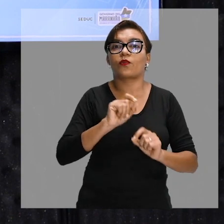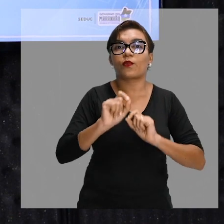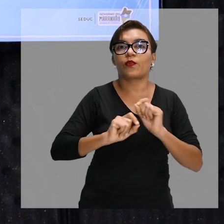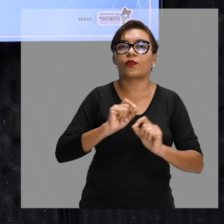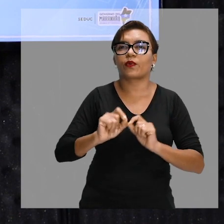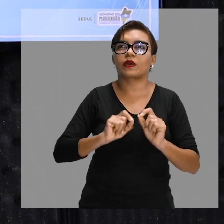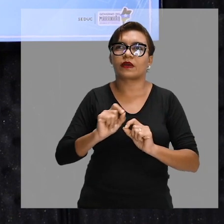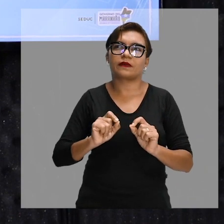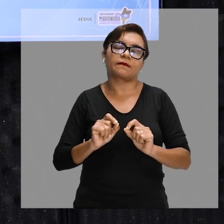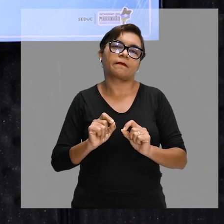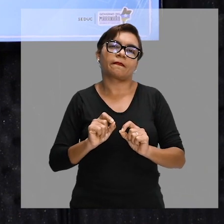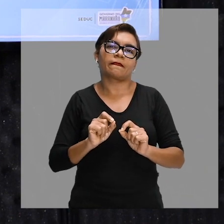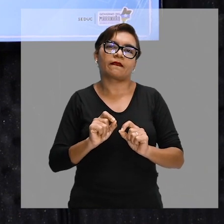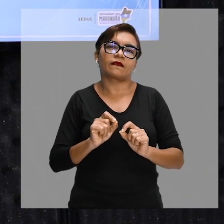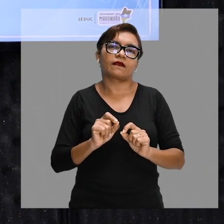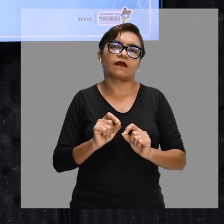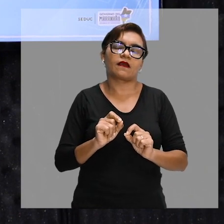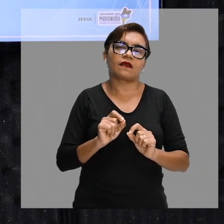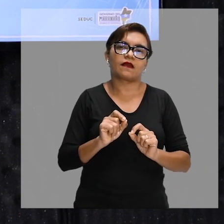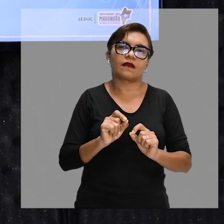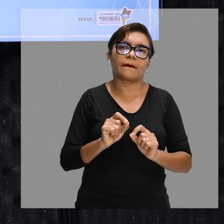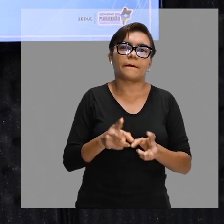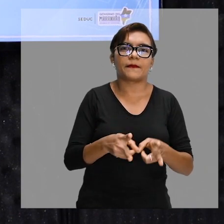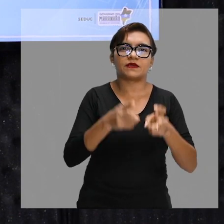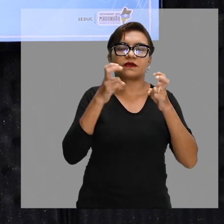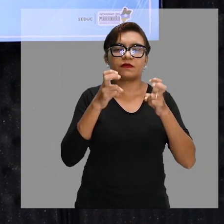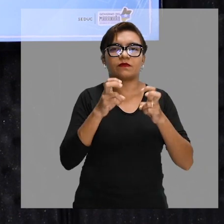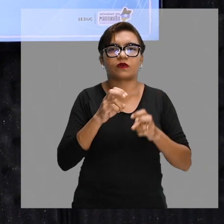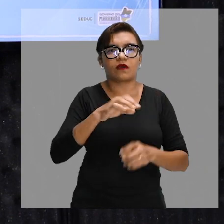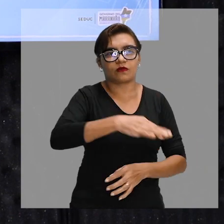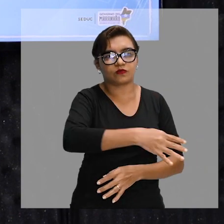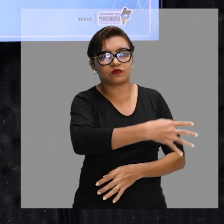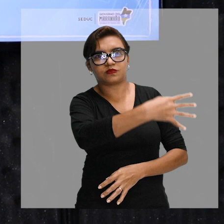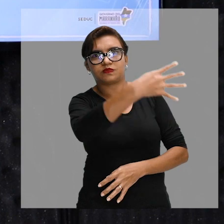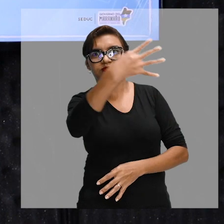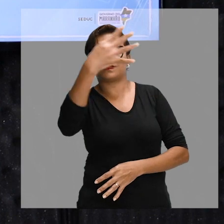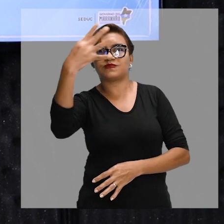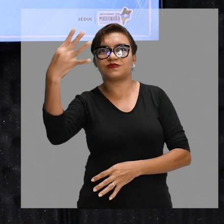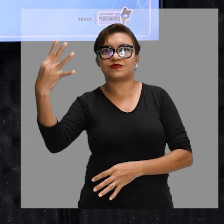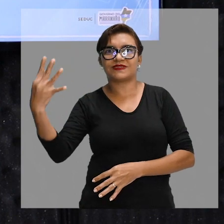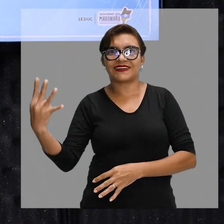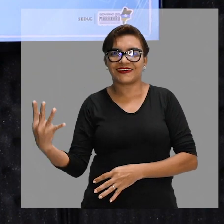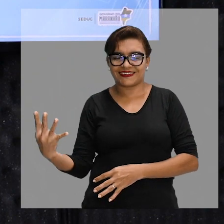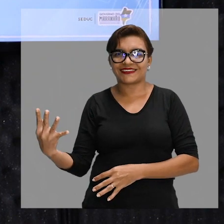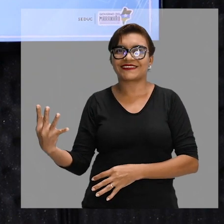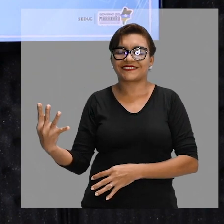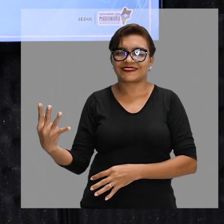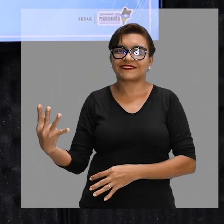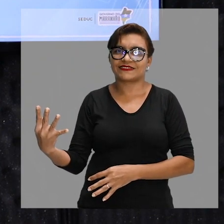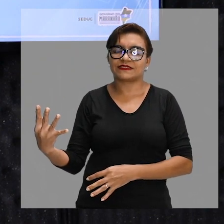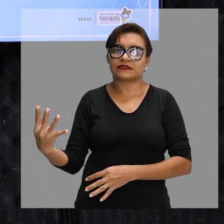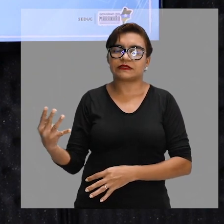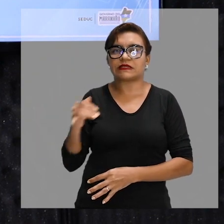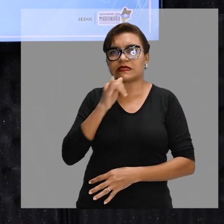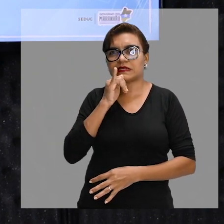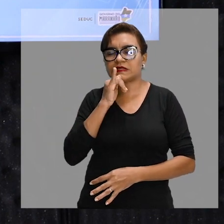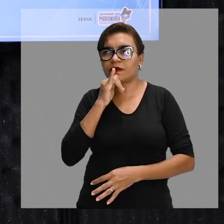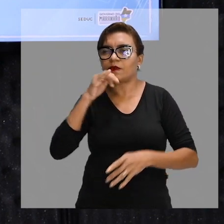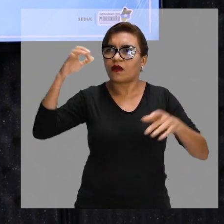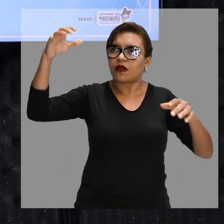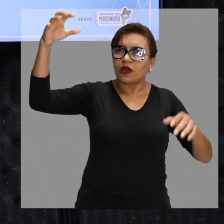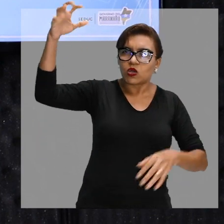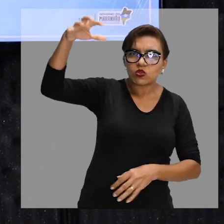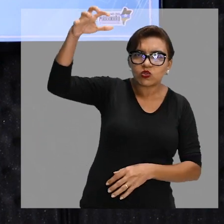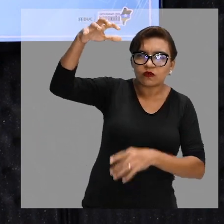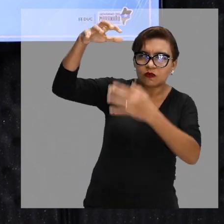caso, quando passa pelas gotículas de água, nós conseguimos ver o arco-íris, por exemplo. Aquilo ali é que nós chamamos de decomposição da luz